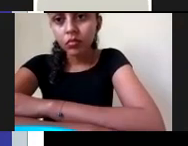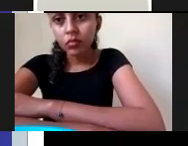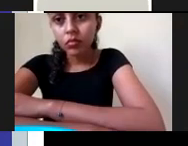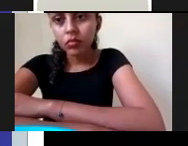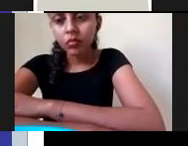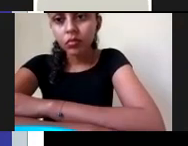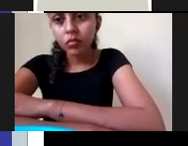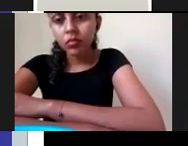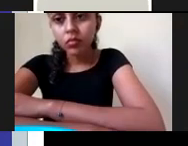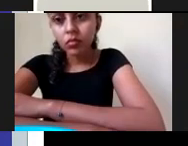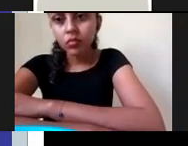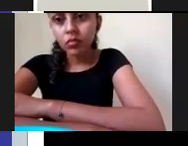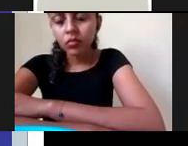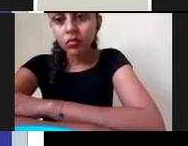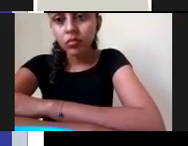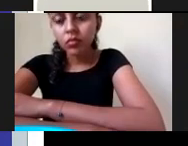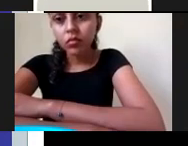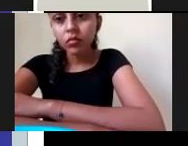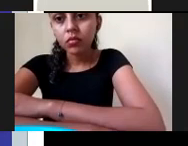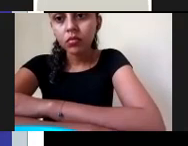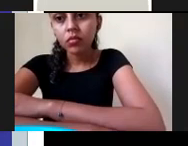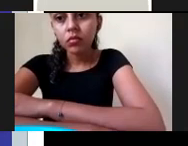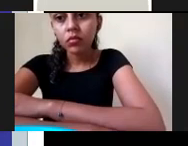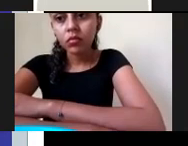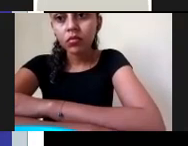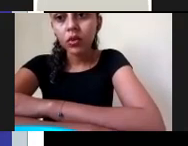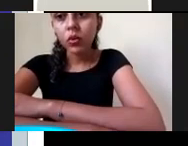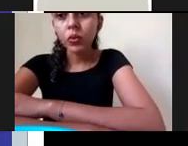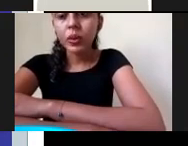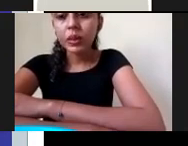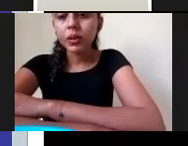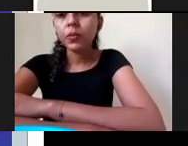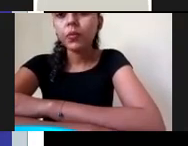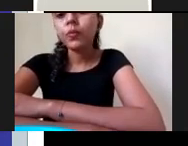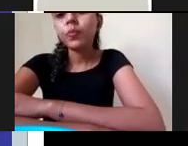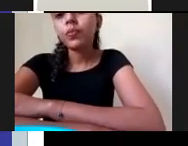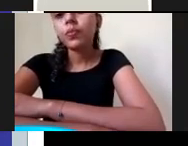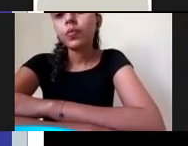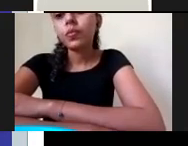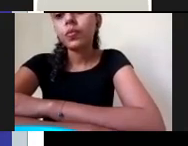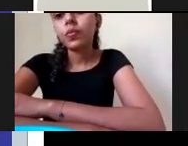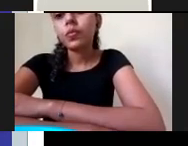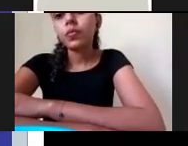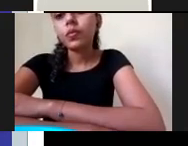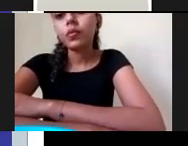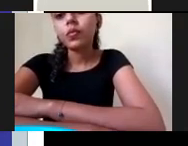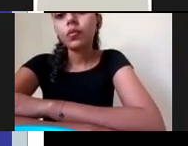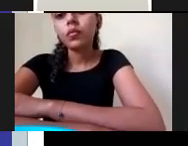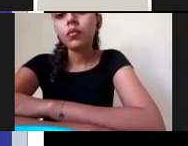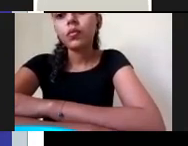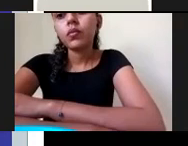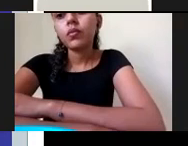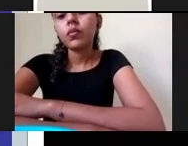forma. Miose é quando há uma diminuição E midríase é quando se tem